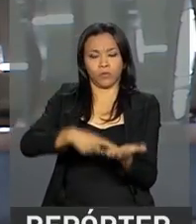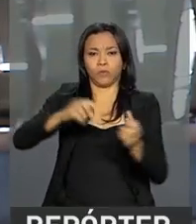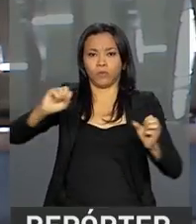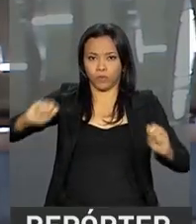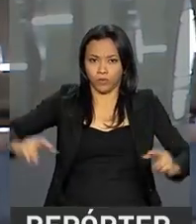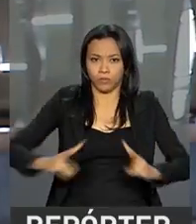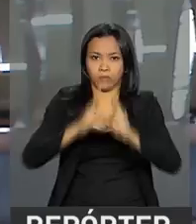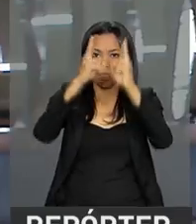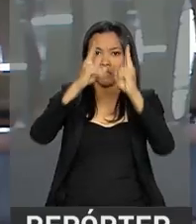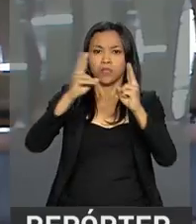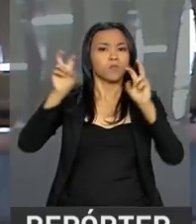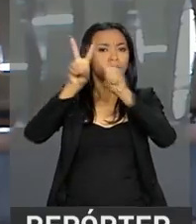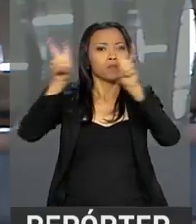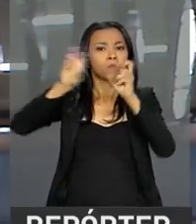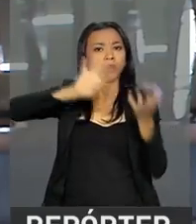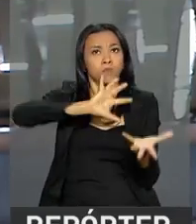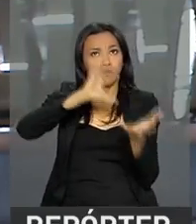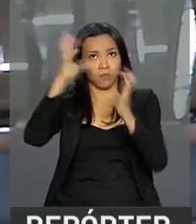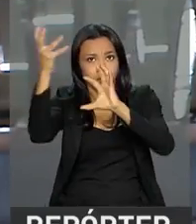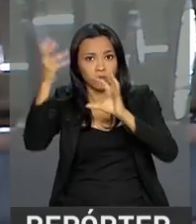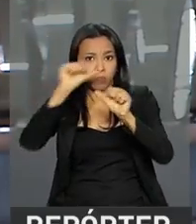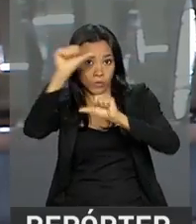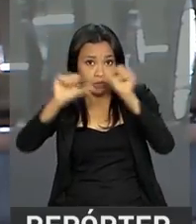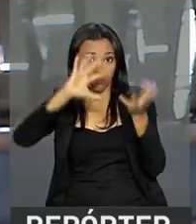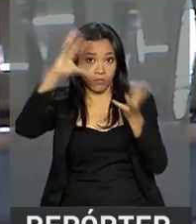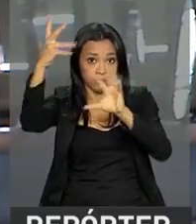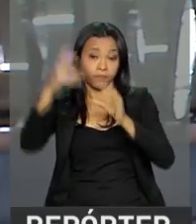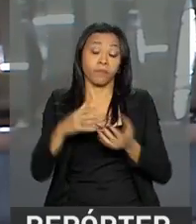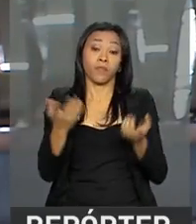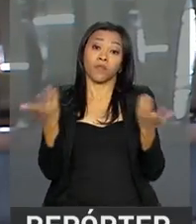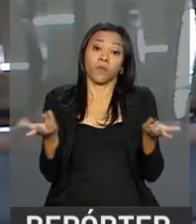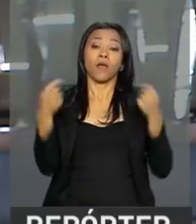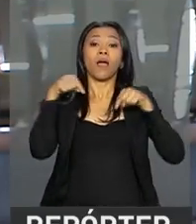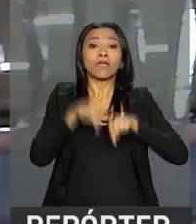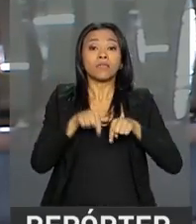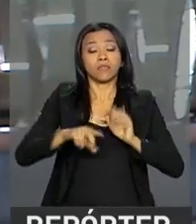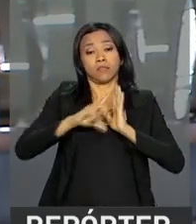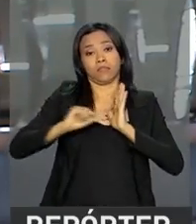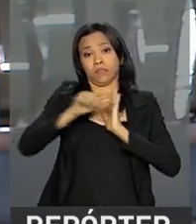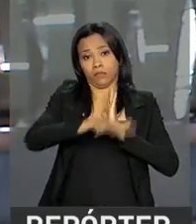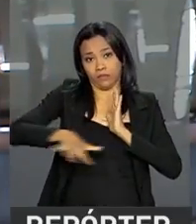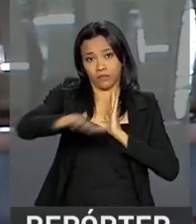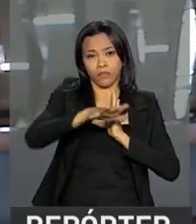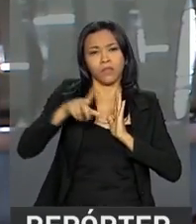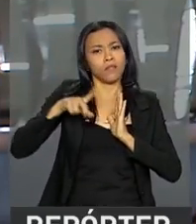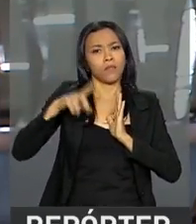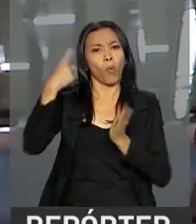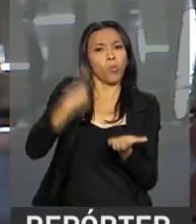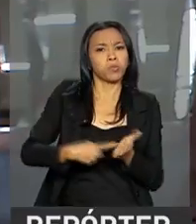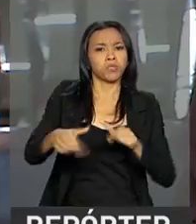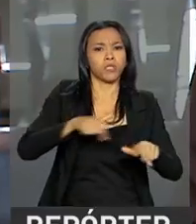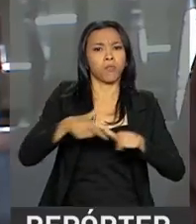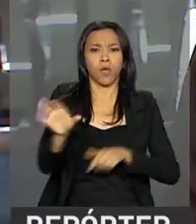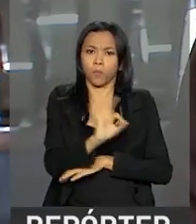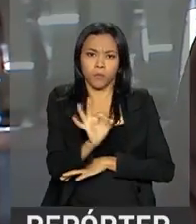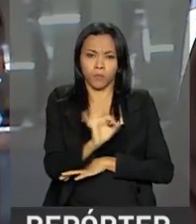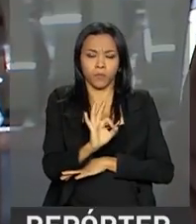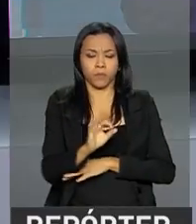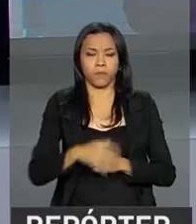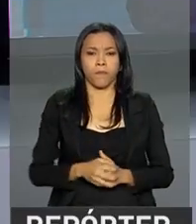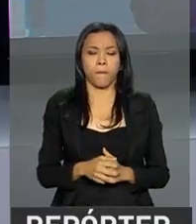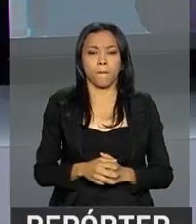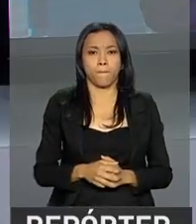bom e aqui no palácio do planalto a agenda do presidente segue sem compromissos oficiais carolina